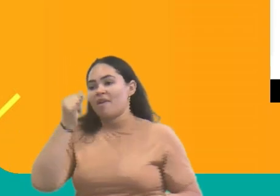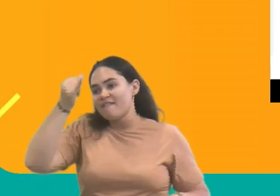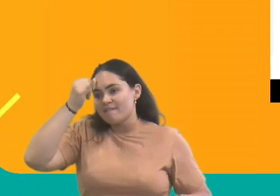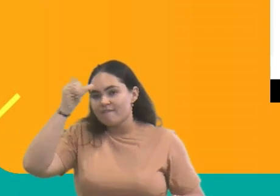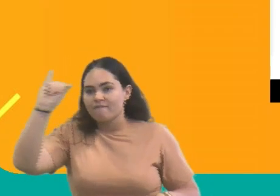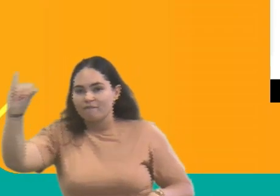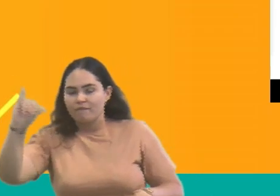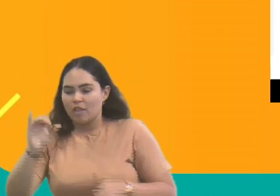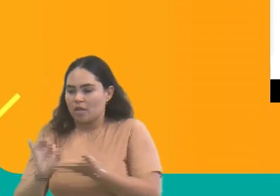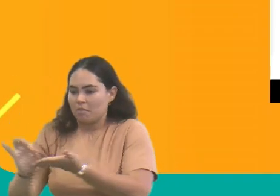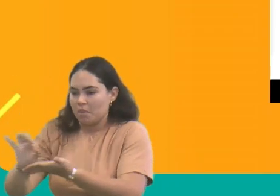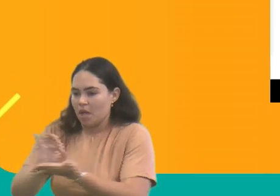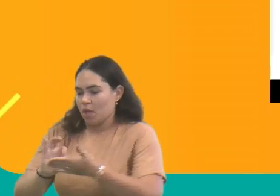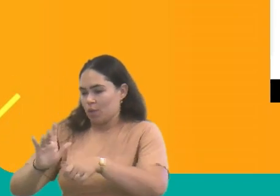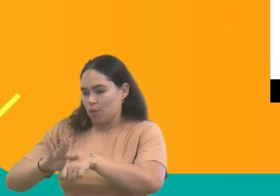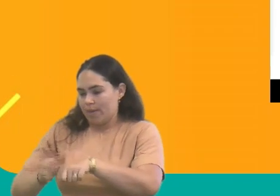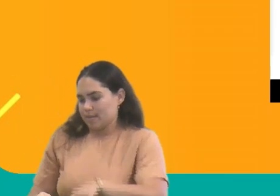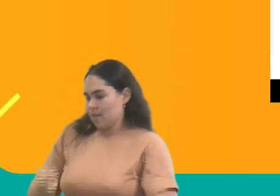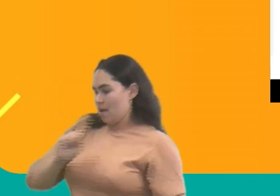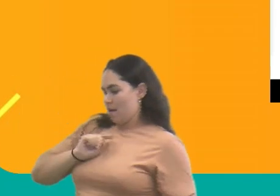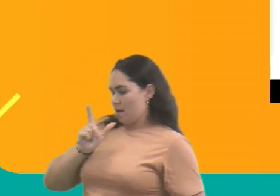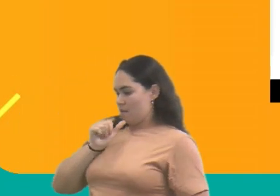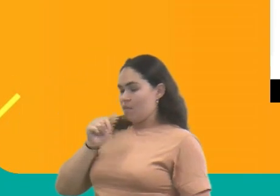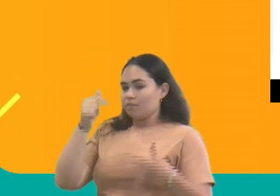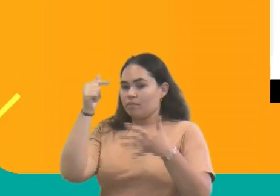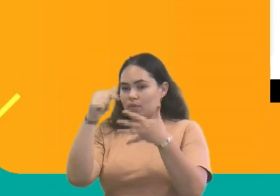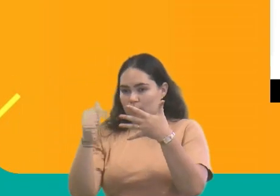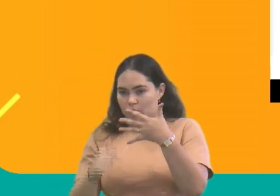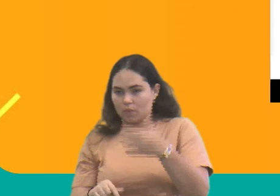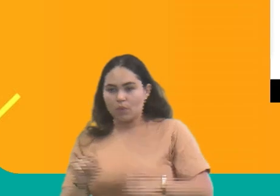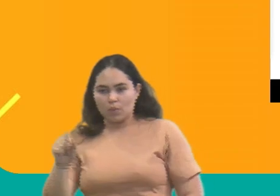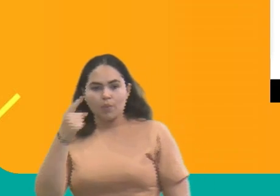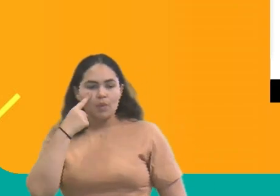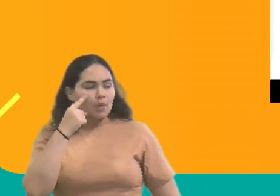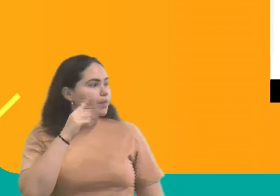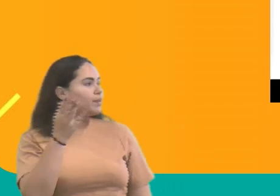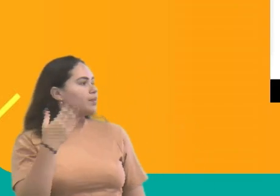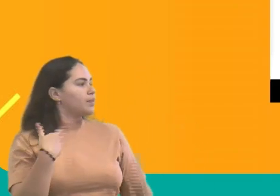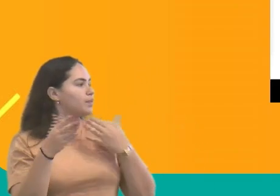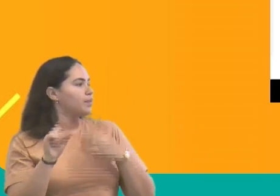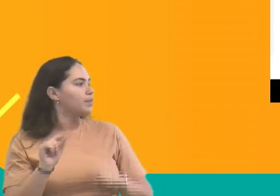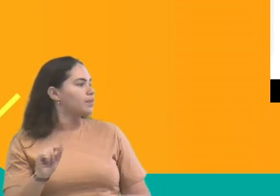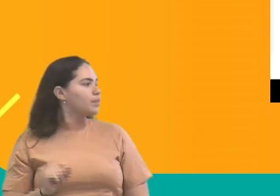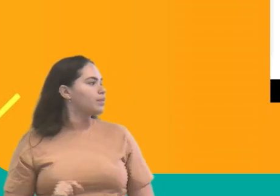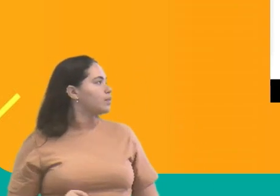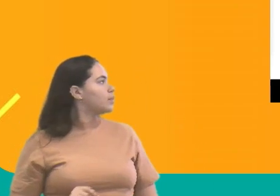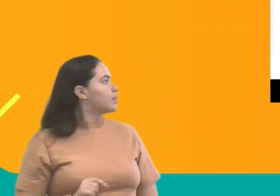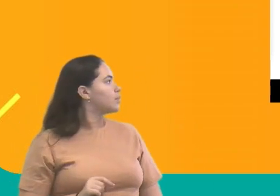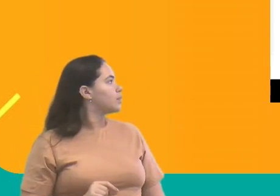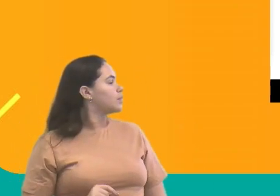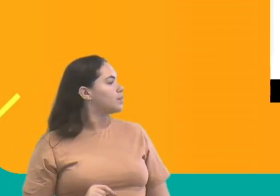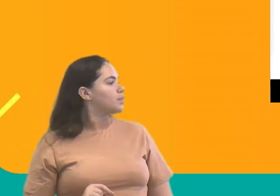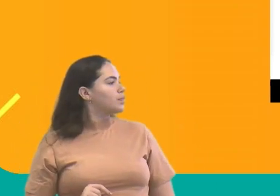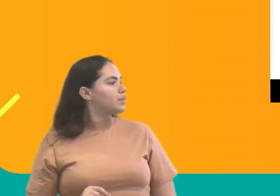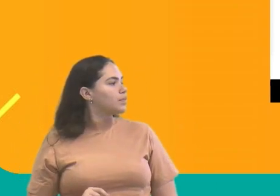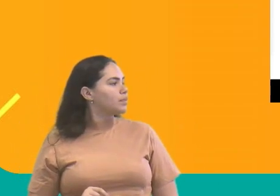de micro-organismos na água são respectivamente. Primeiro, vamos conversar aqui um minuto sobre essa estação.